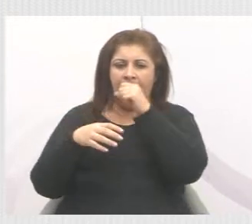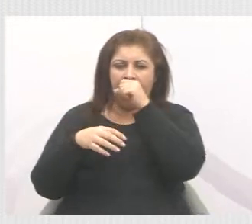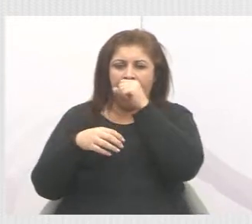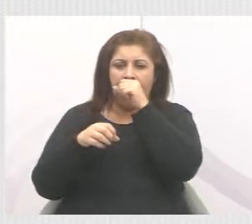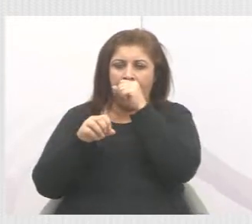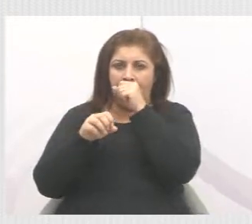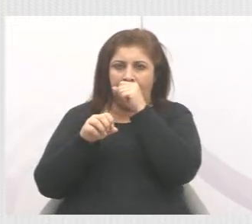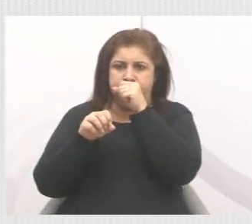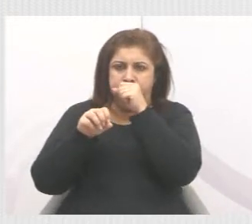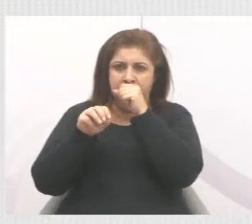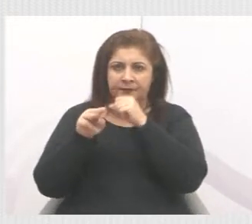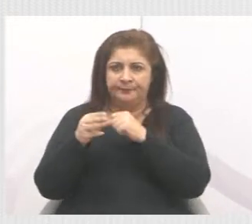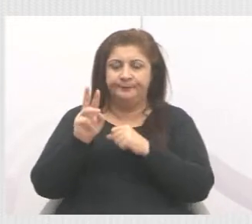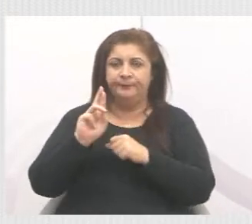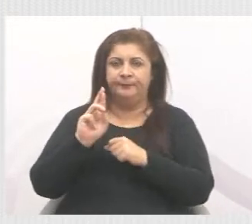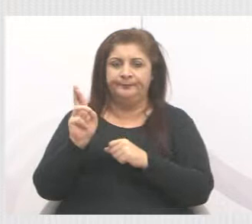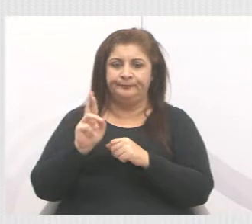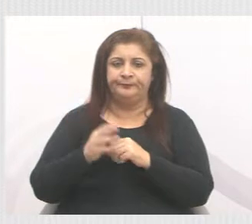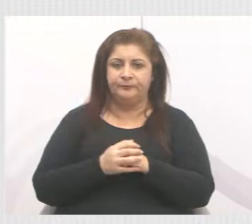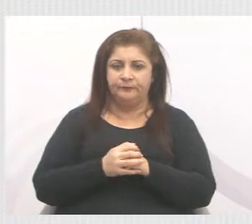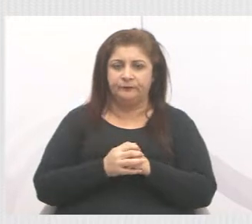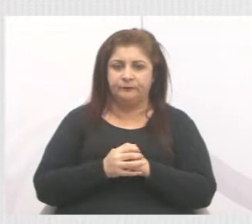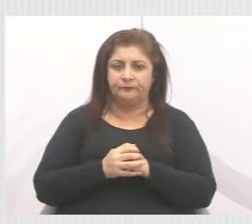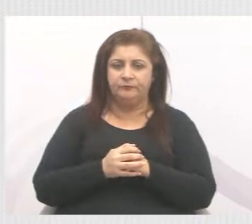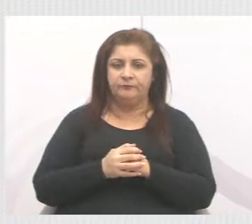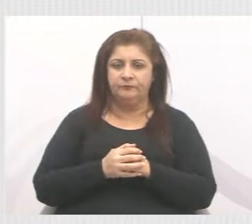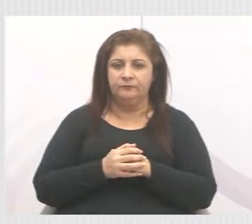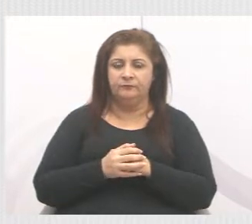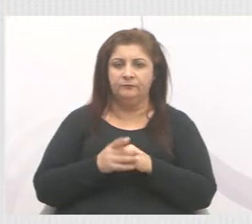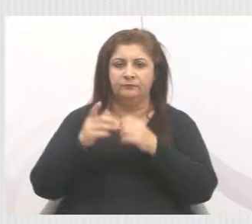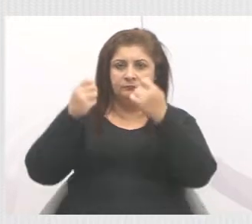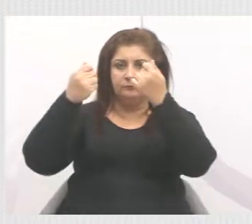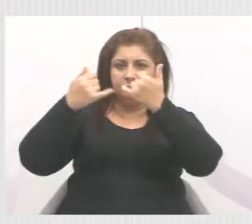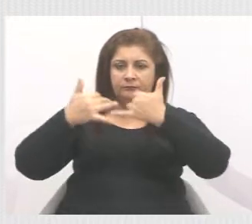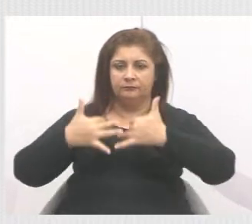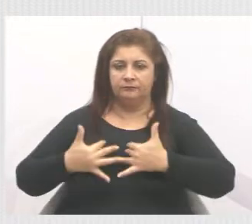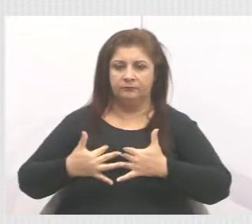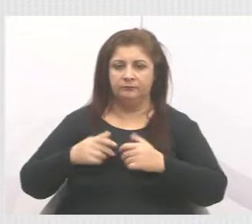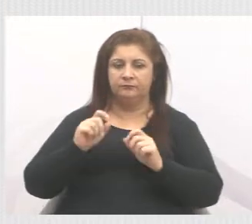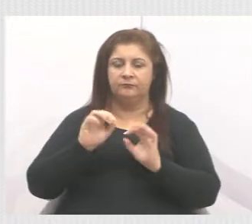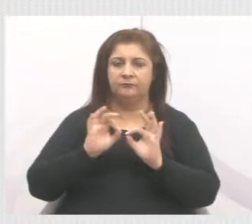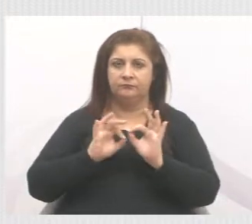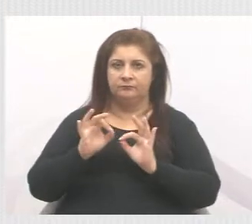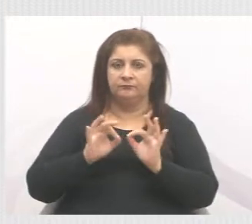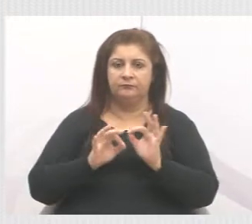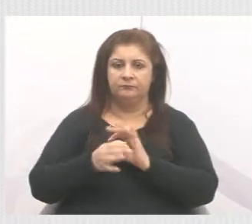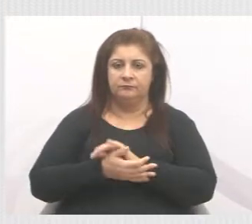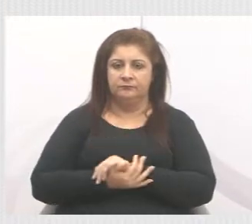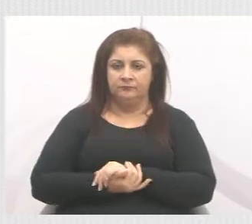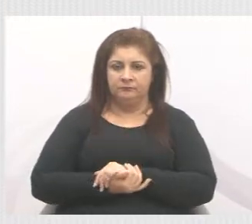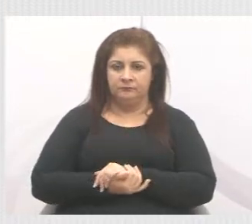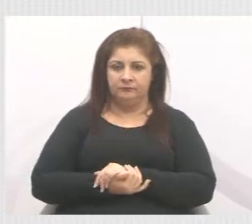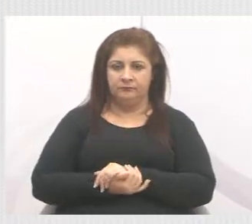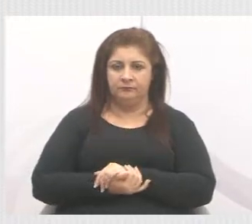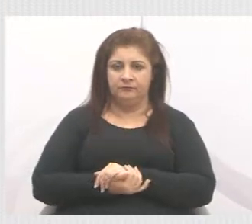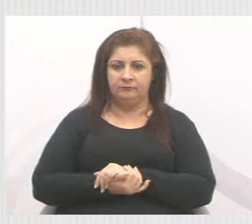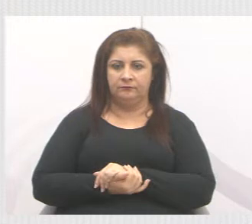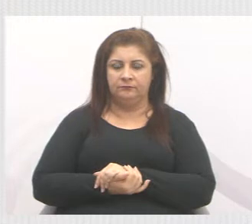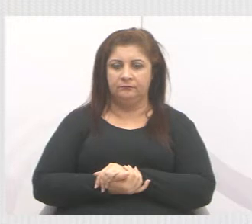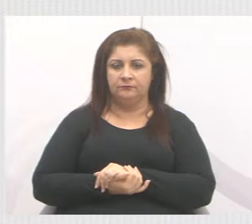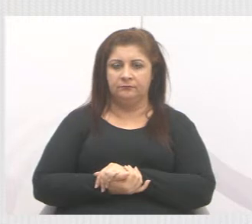as previsões está o Parque Linear do Caçununga, segunda fase, implantação do leve, implantação do abrigo de